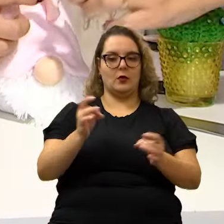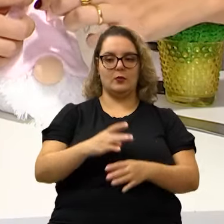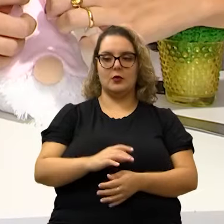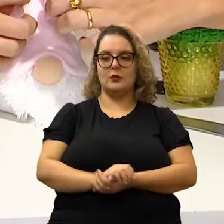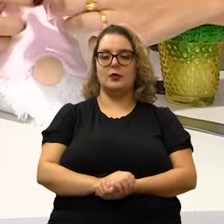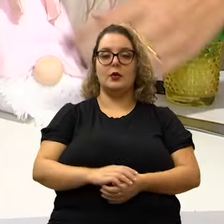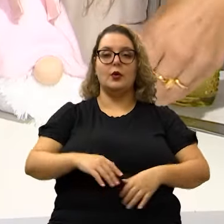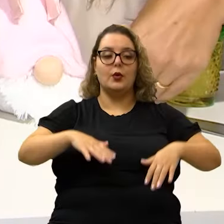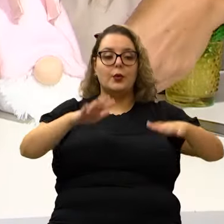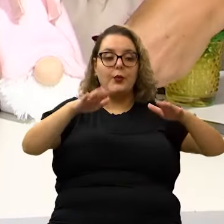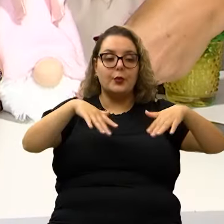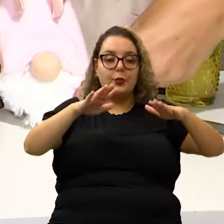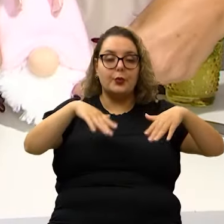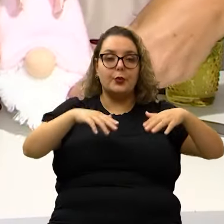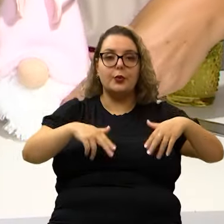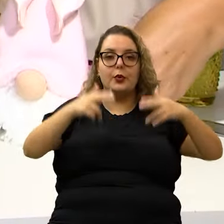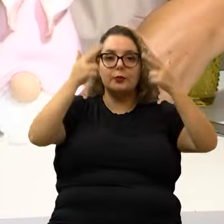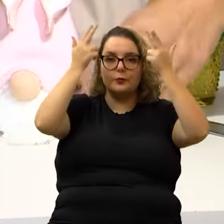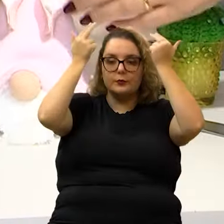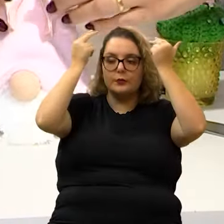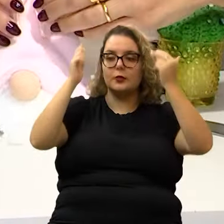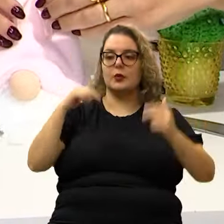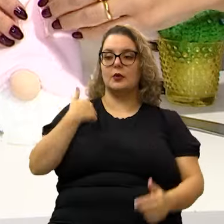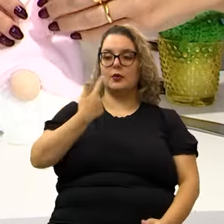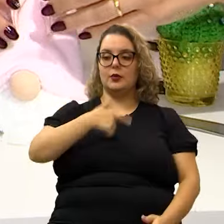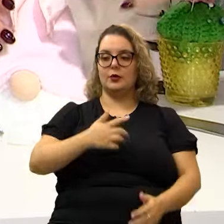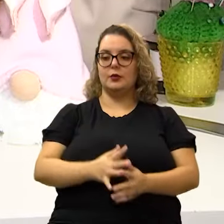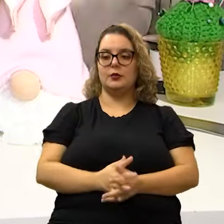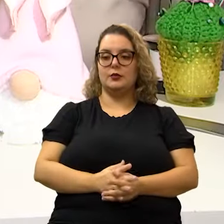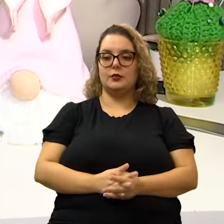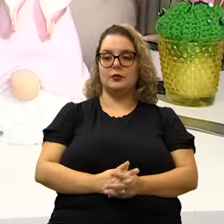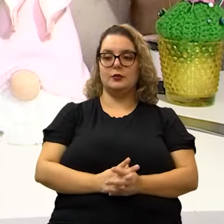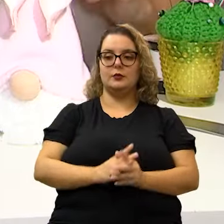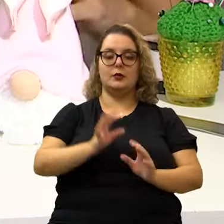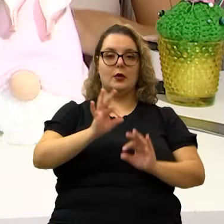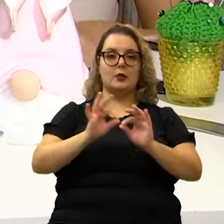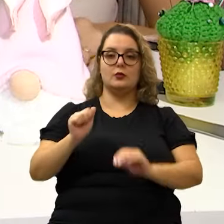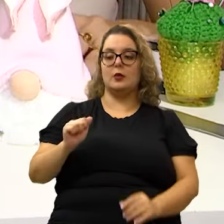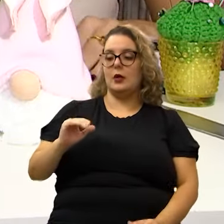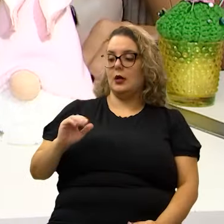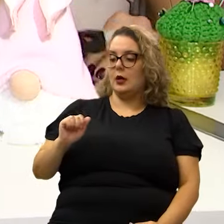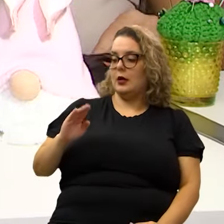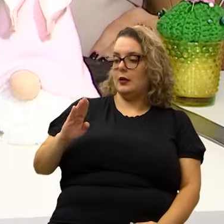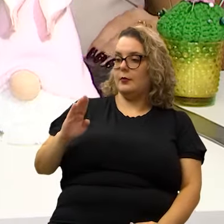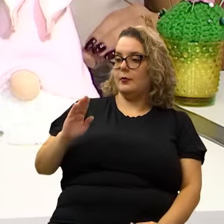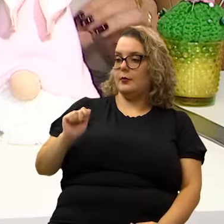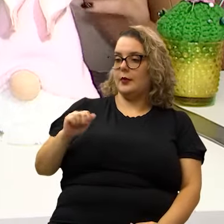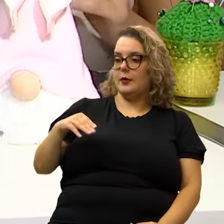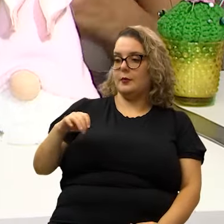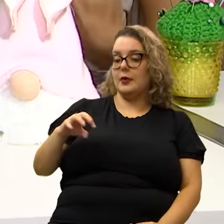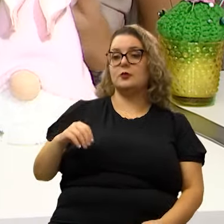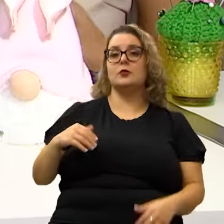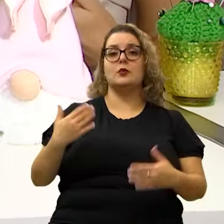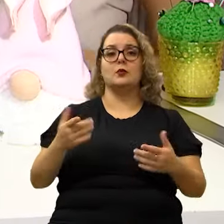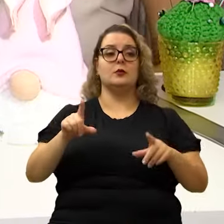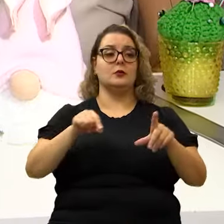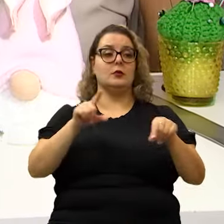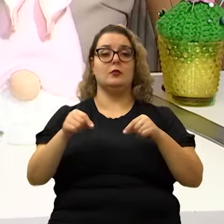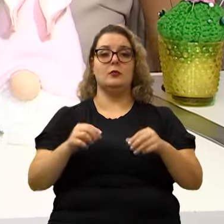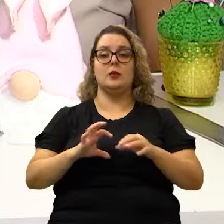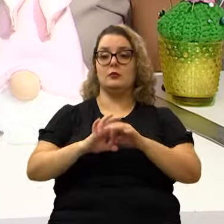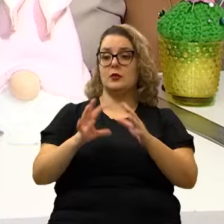enquanto vai secando aqui as orelhinhas, a gente vai fazer a parte do acabamento. Então, a gente vai ver quais são as opções que a gente poderia